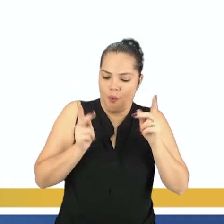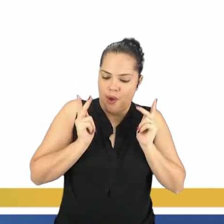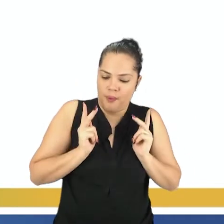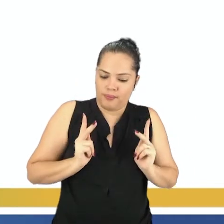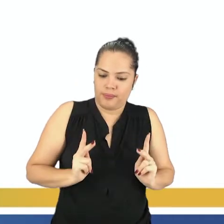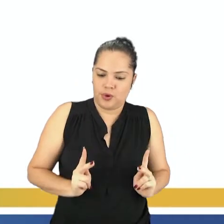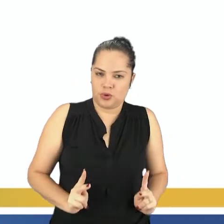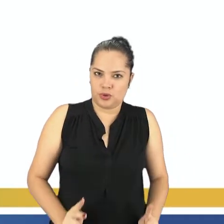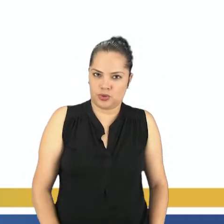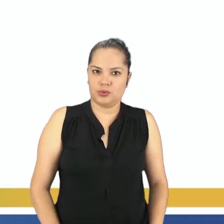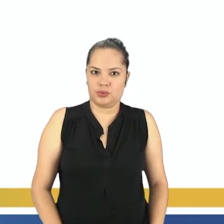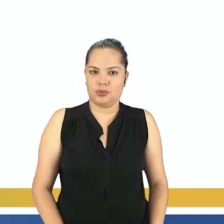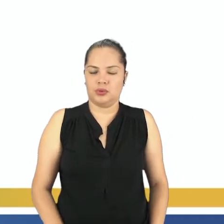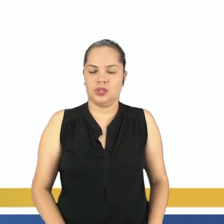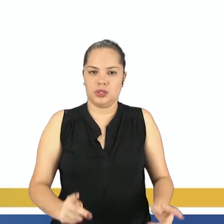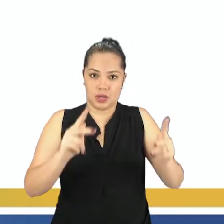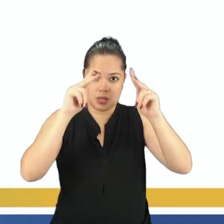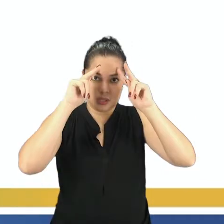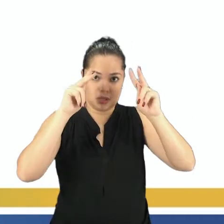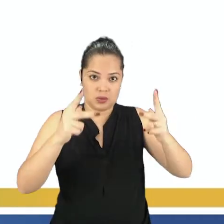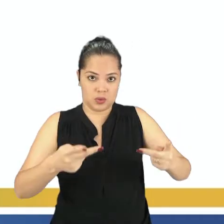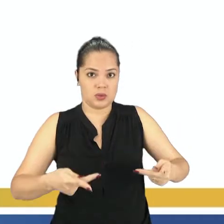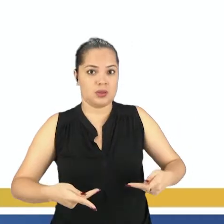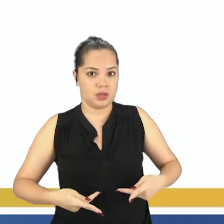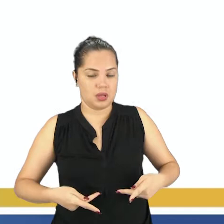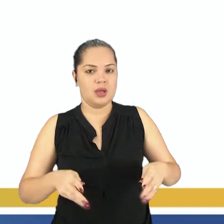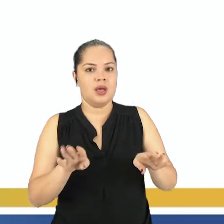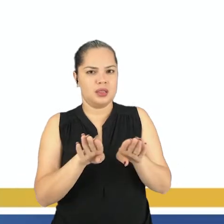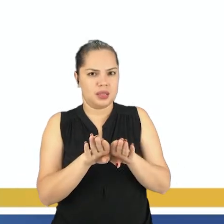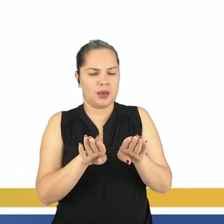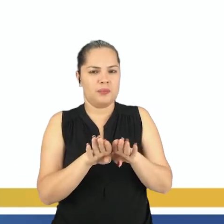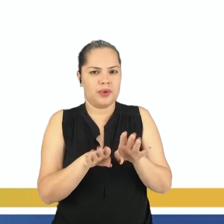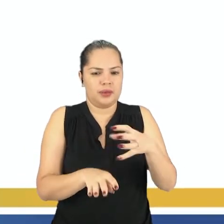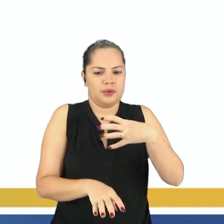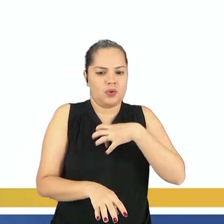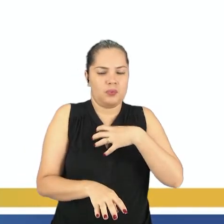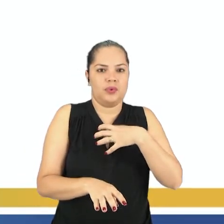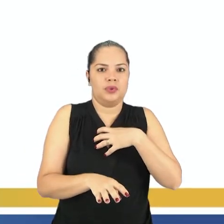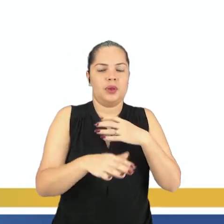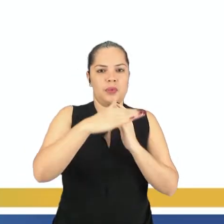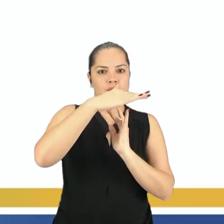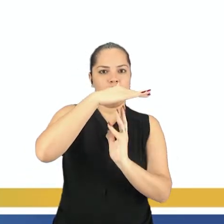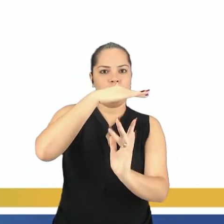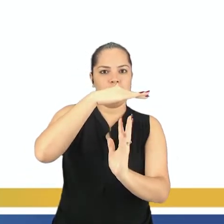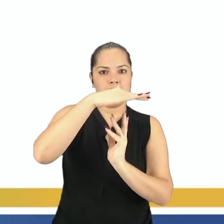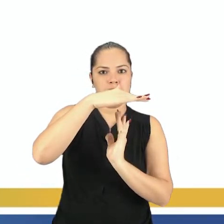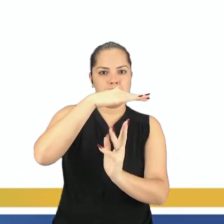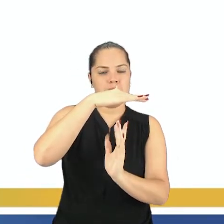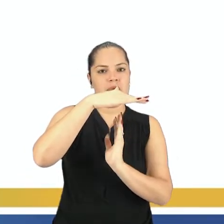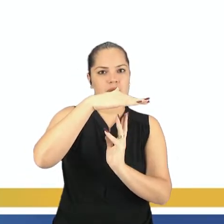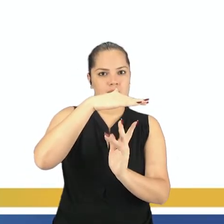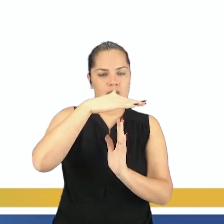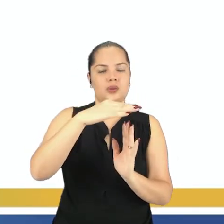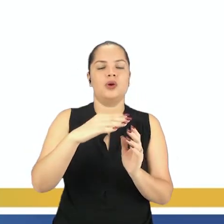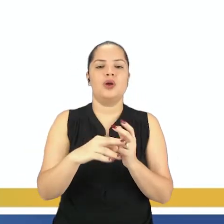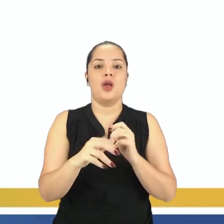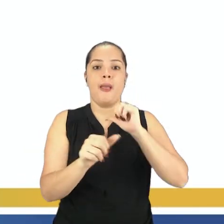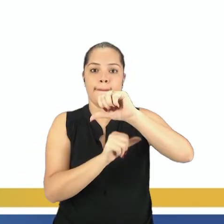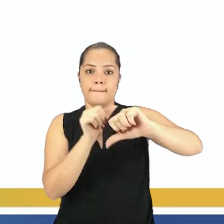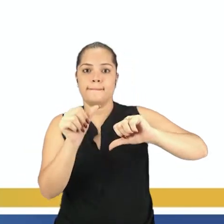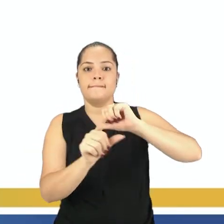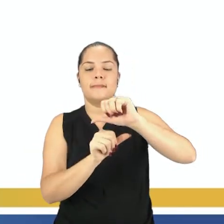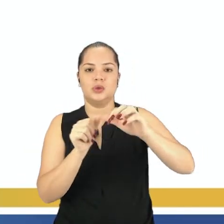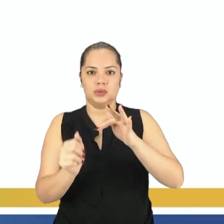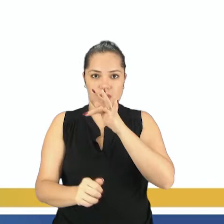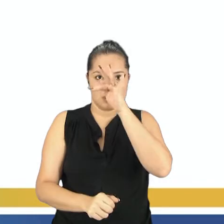humanas, como eu já falei para vocês, além de estarem envolvidos em comportamentos migratórios e modificações na flora. Então, a nossa